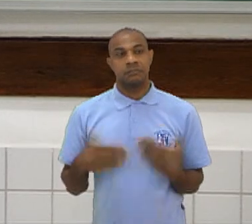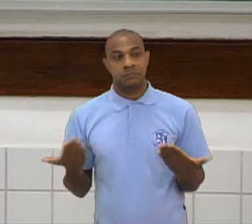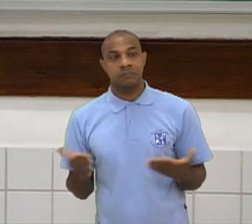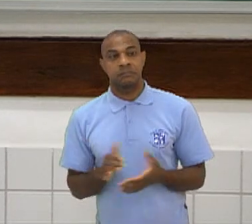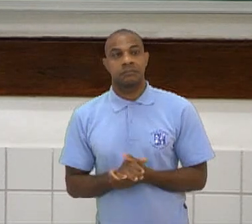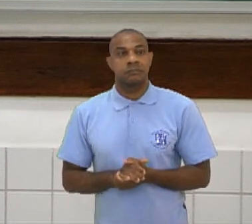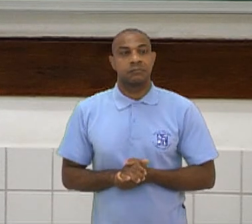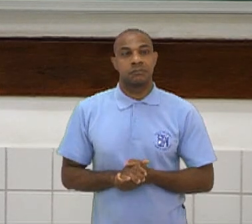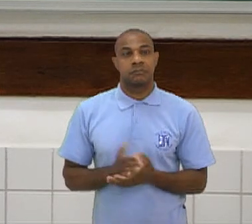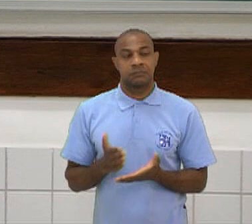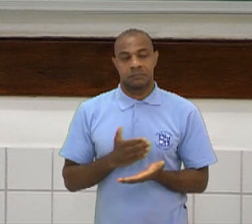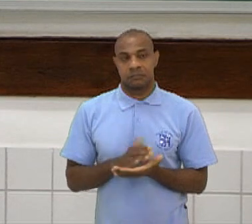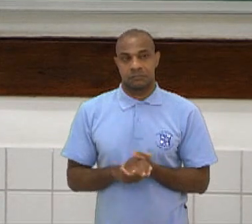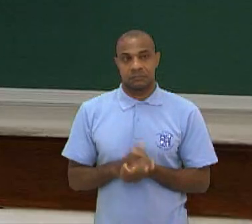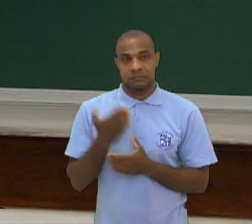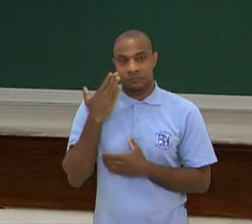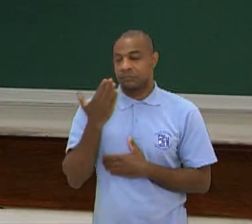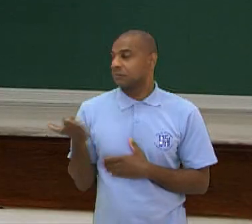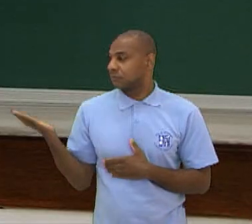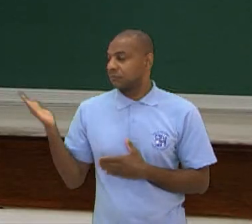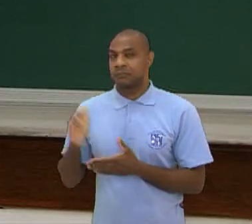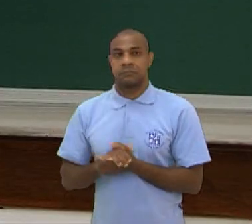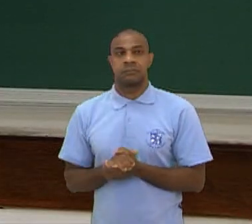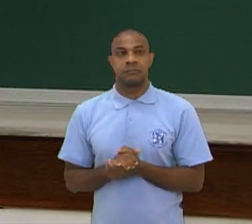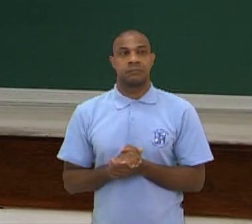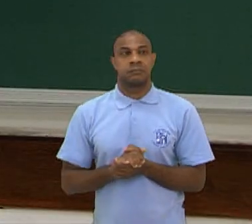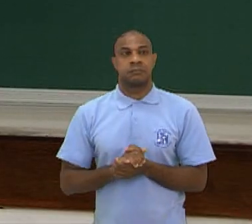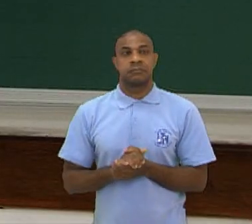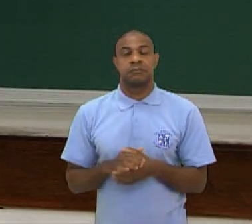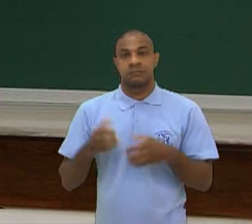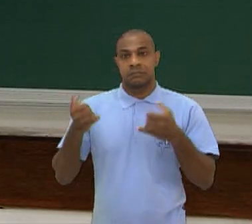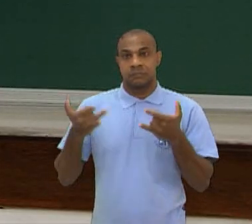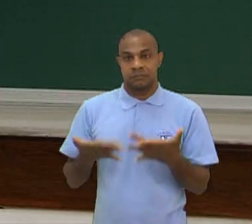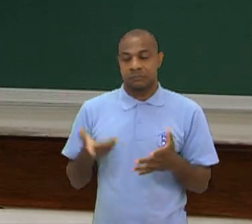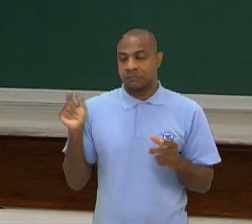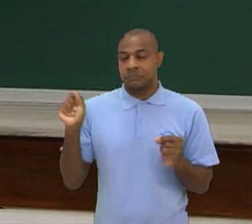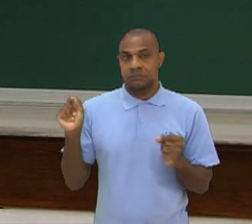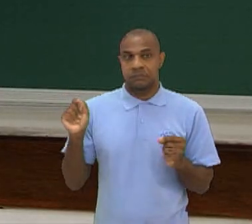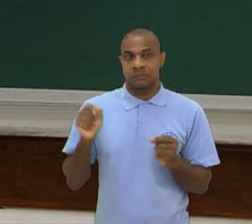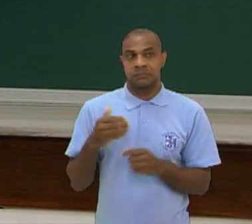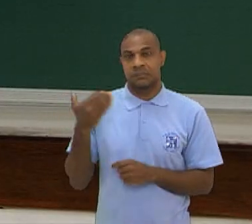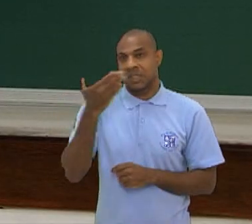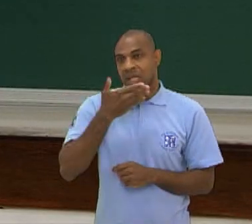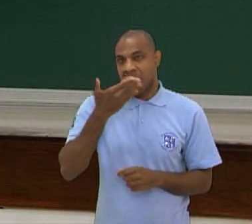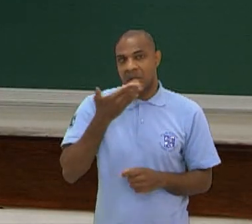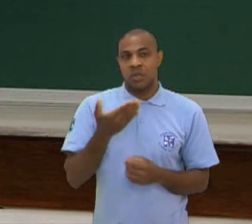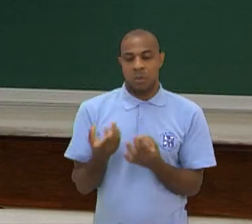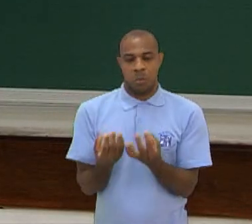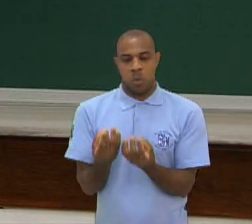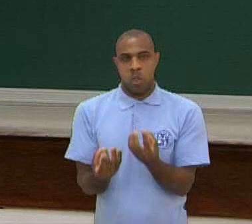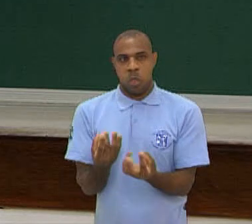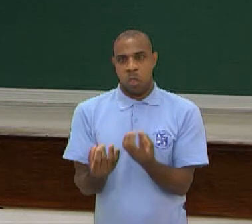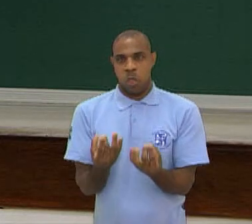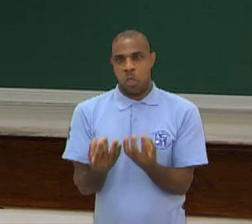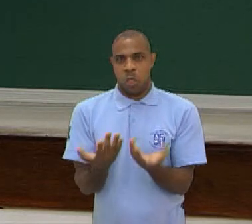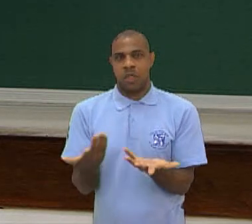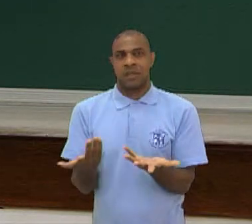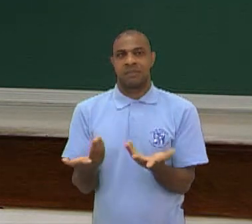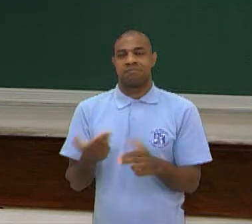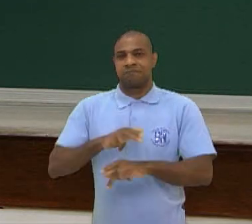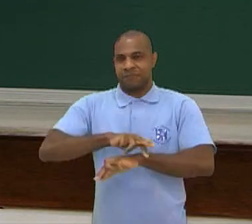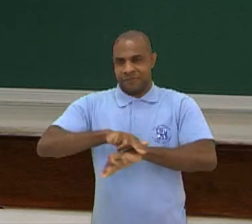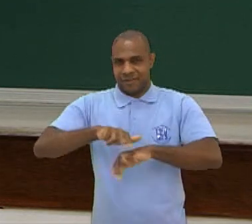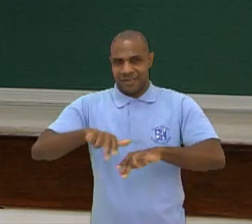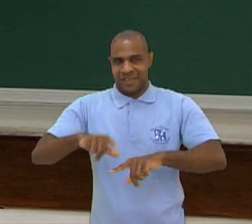Vamos ler junto aqui, gente? Para começar, ó, voltei aqui. Está dizendo ali ó, que a maior parte é açúcares fermentáveis, a pectina e ainda